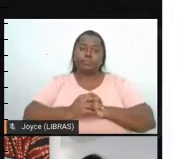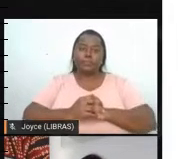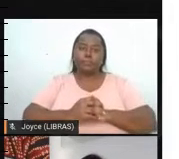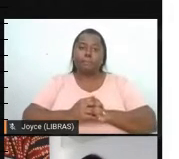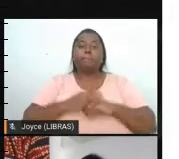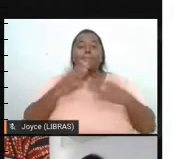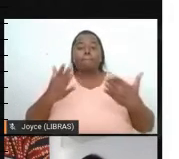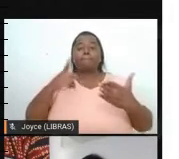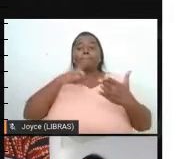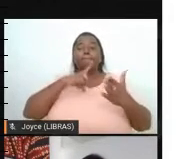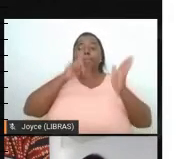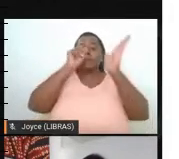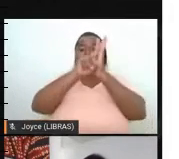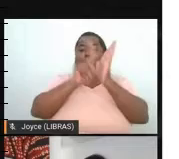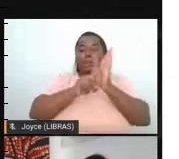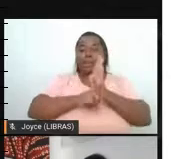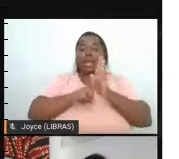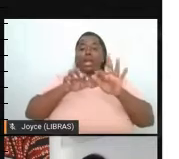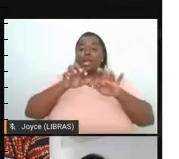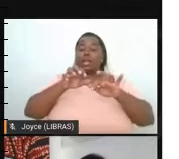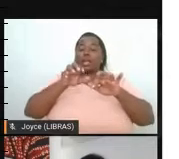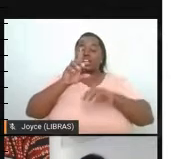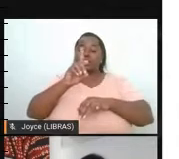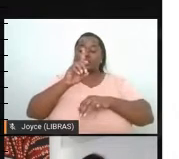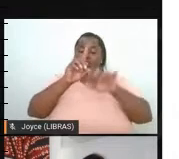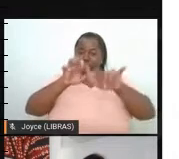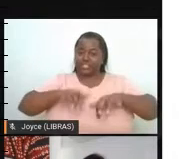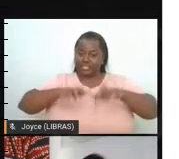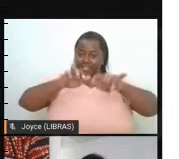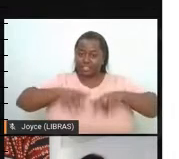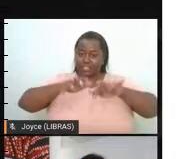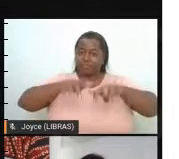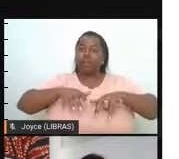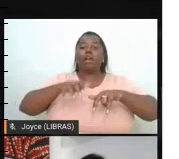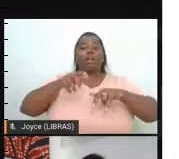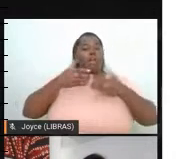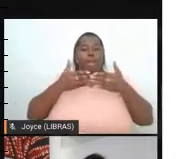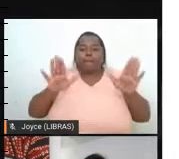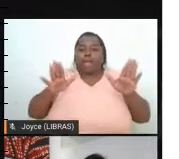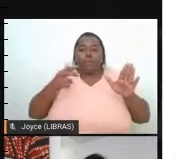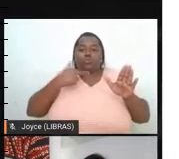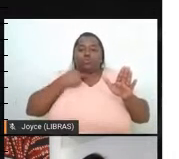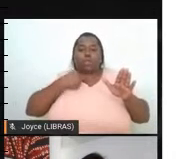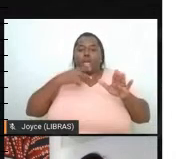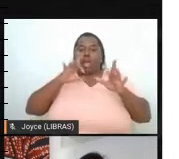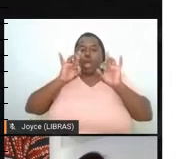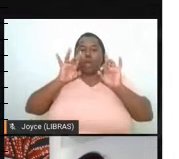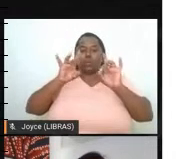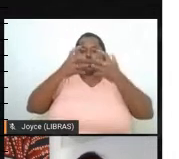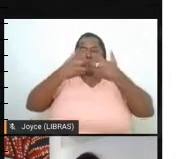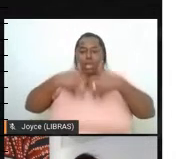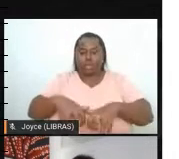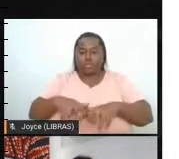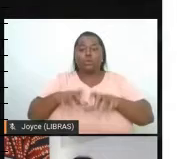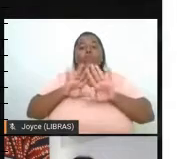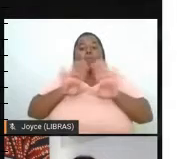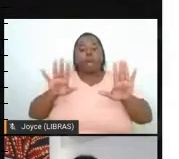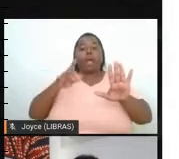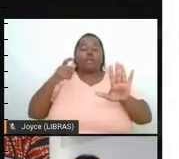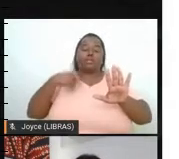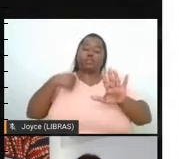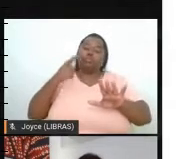questões dissertativas ficam aberto, tá? Mas eu posso utilizar também sem problema e posso reavaliar todas as tentativas,